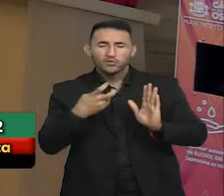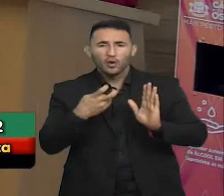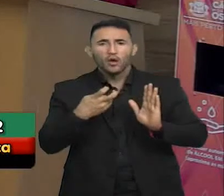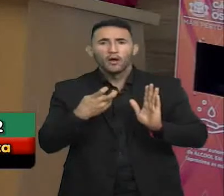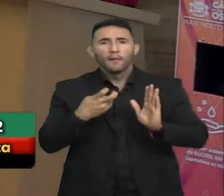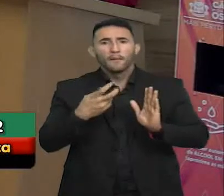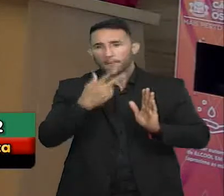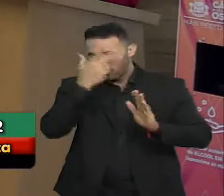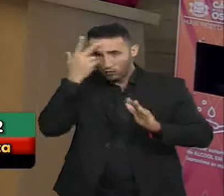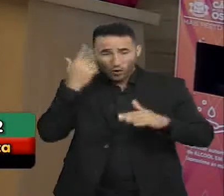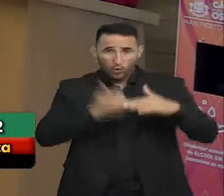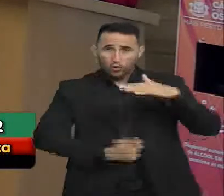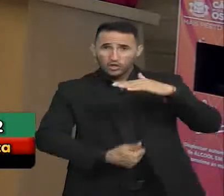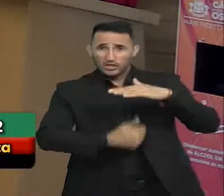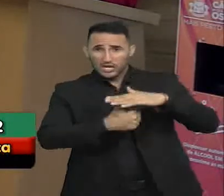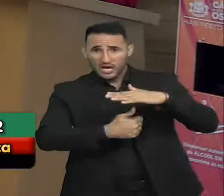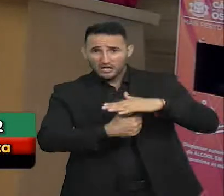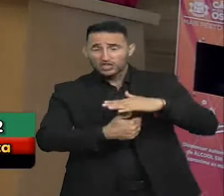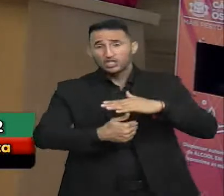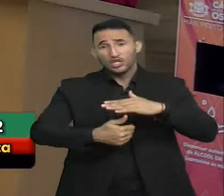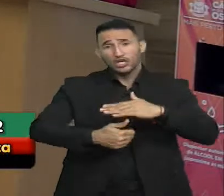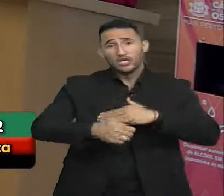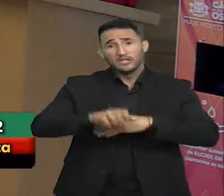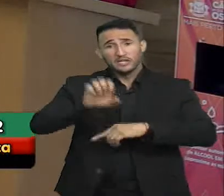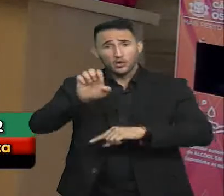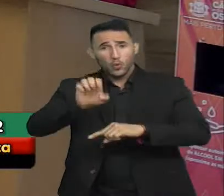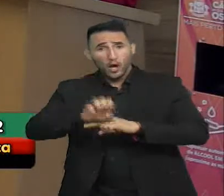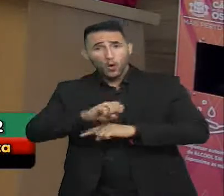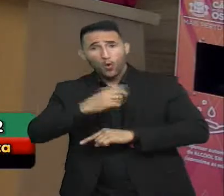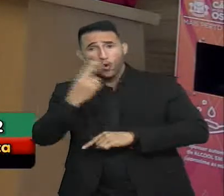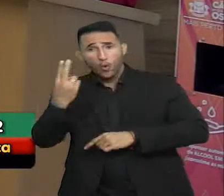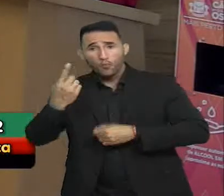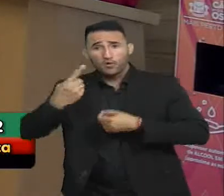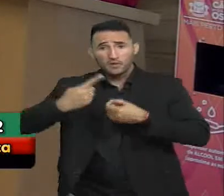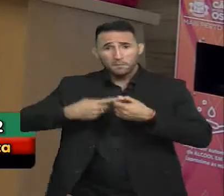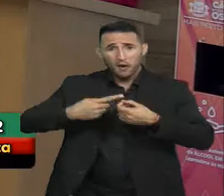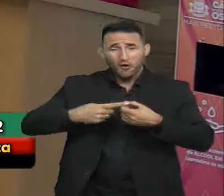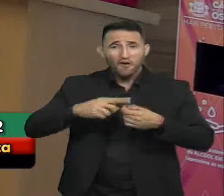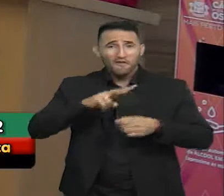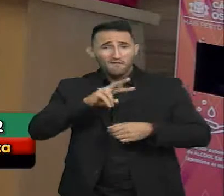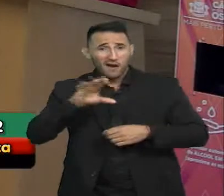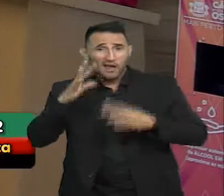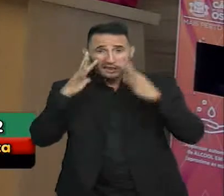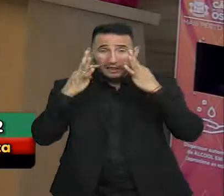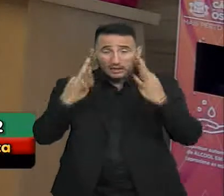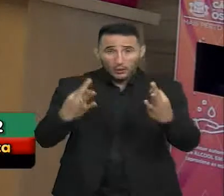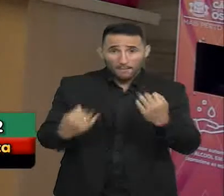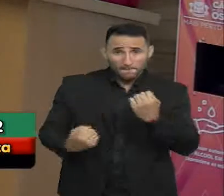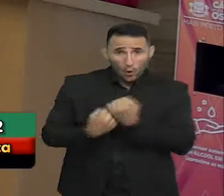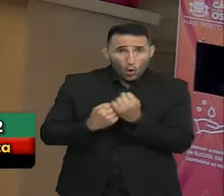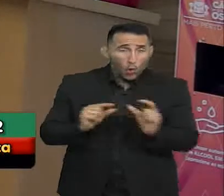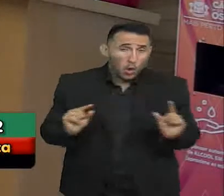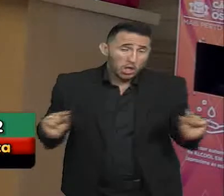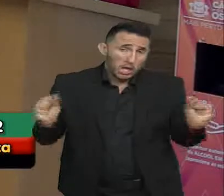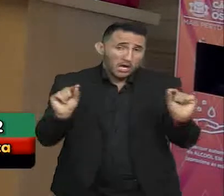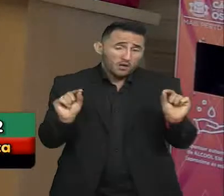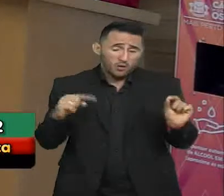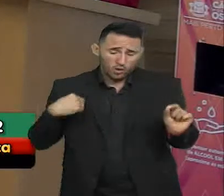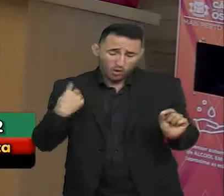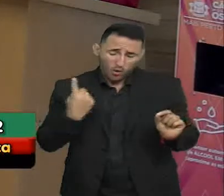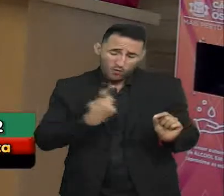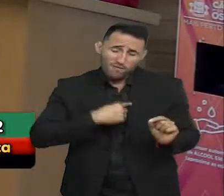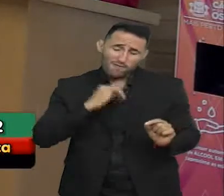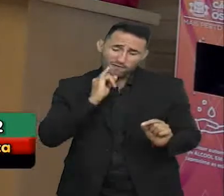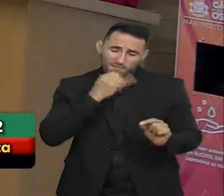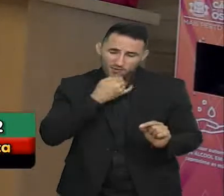autoridade municipal, nem a estadual vai nos ouvir baseado em quê? E nós, felizmente, hoje